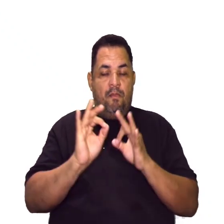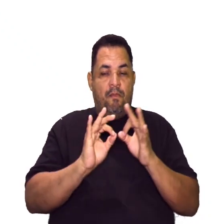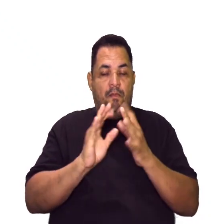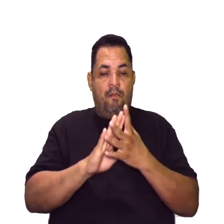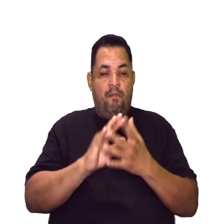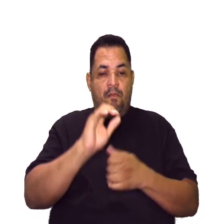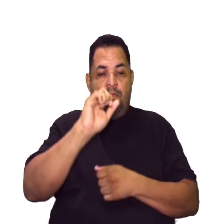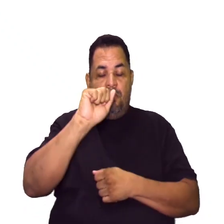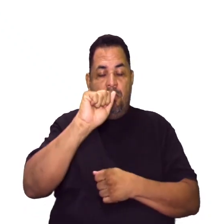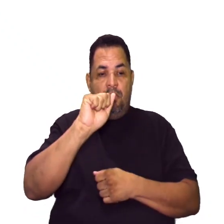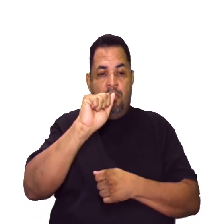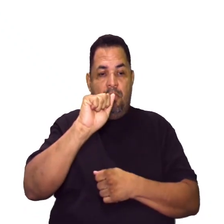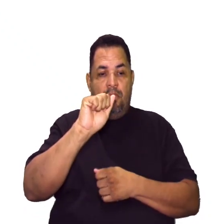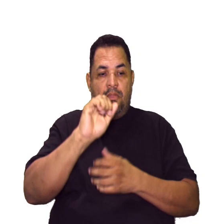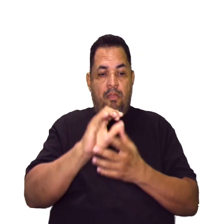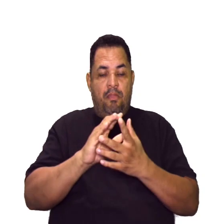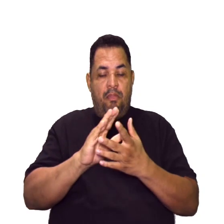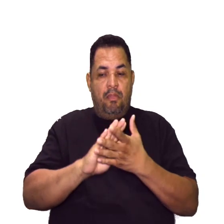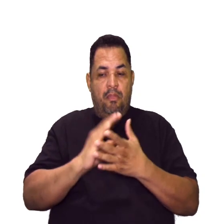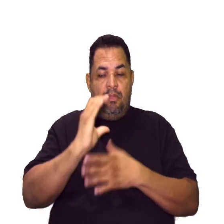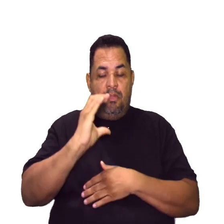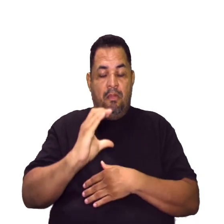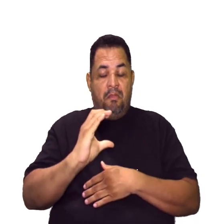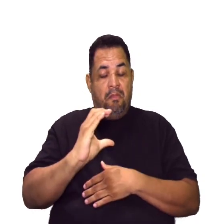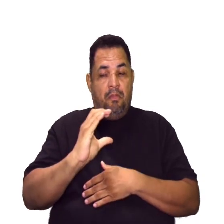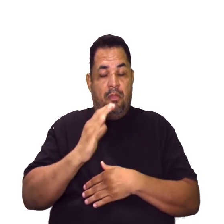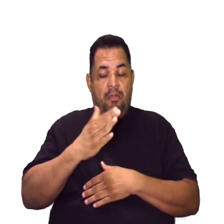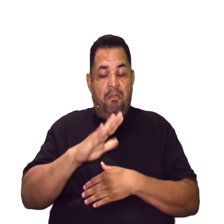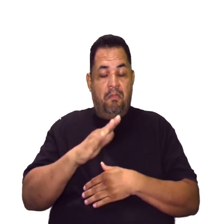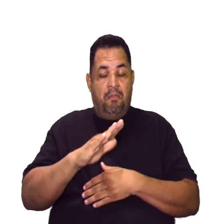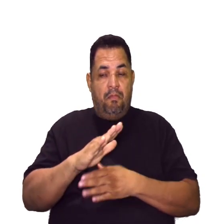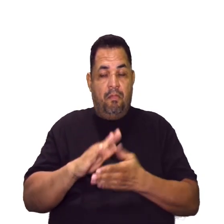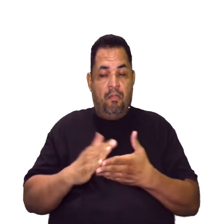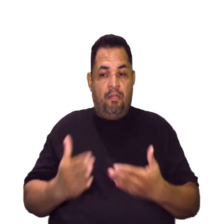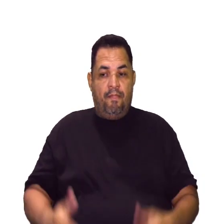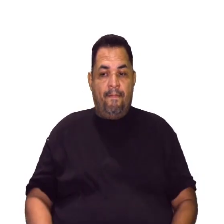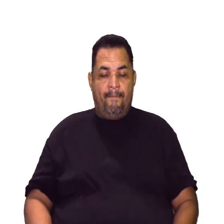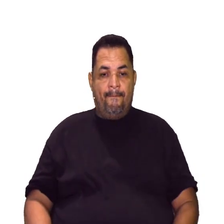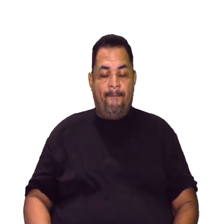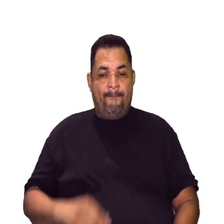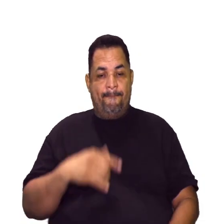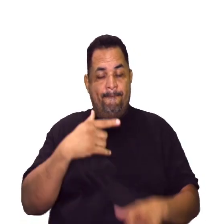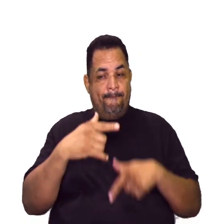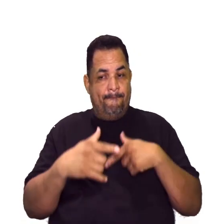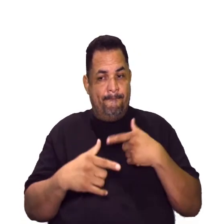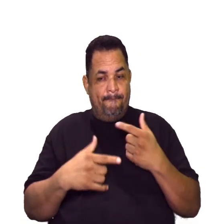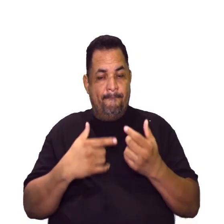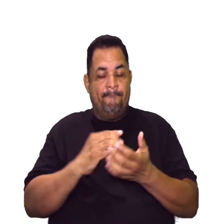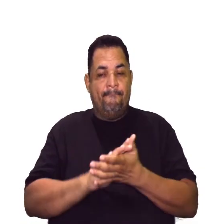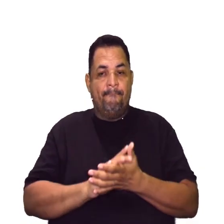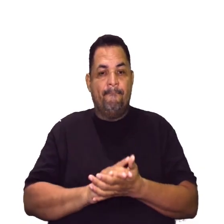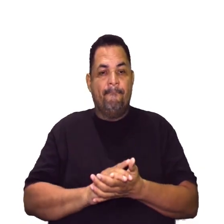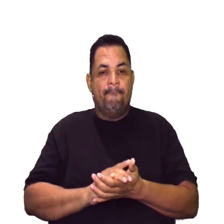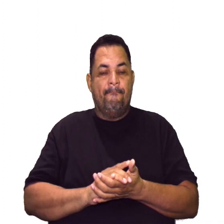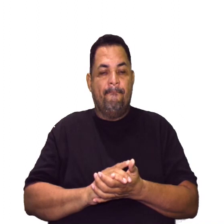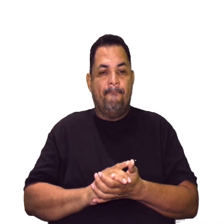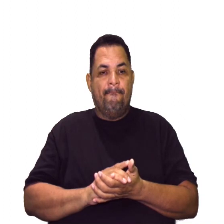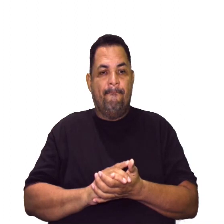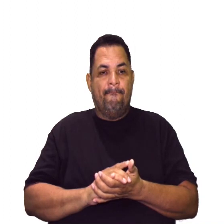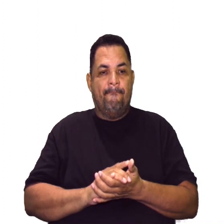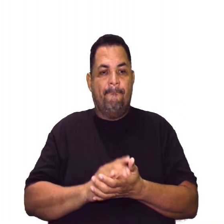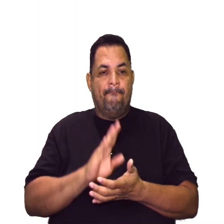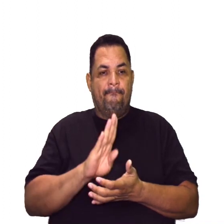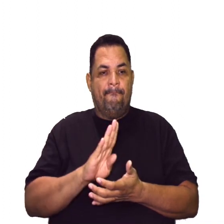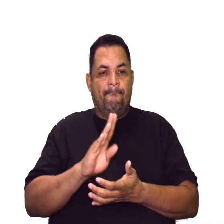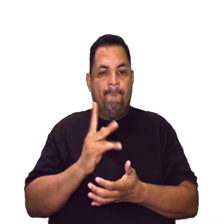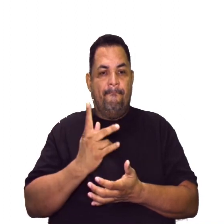a letra A e a letra C, não é verdade? Trabalhando BeH2,